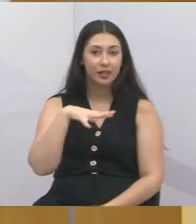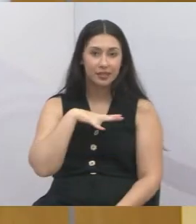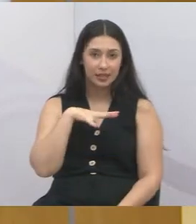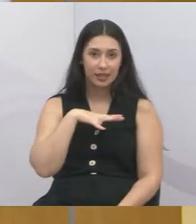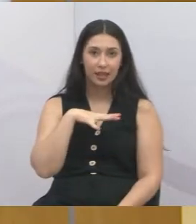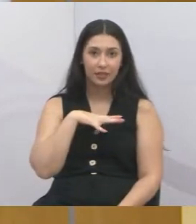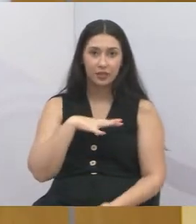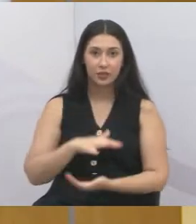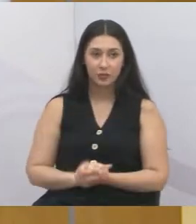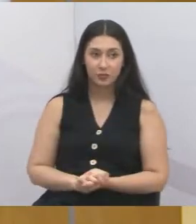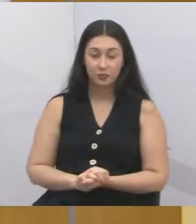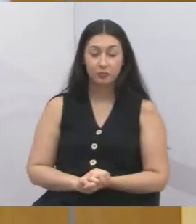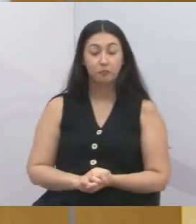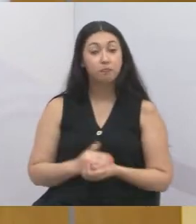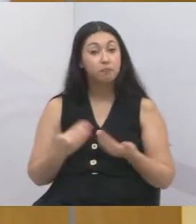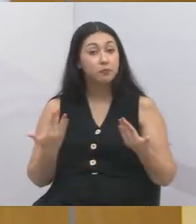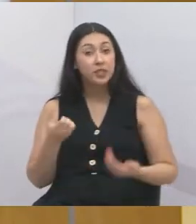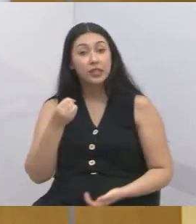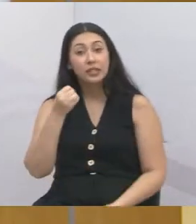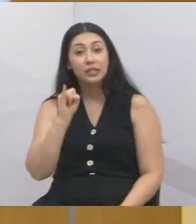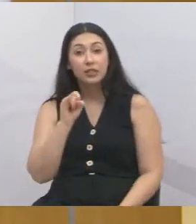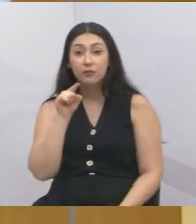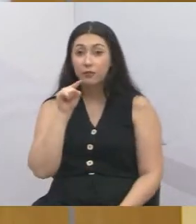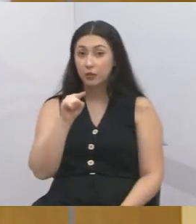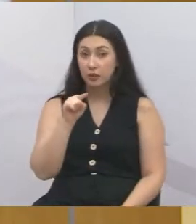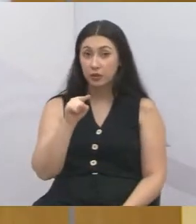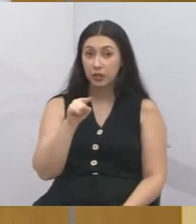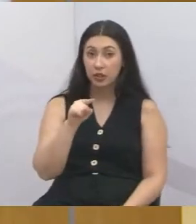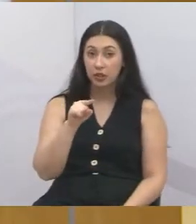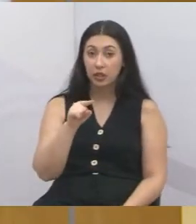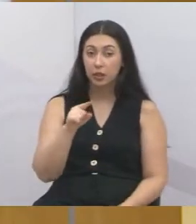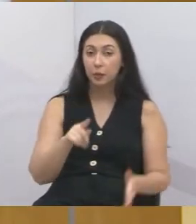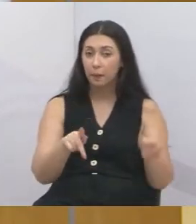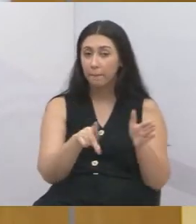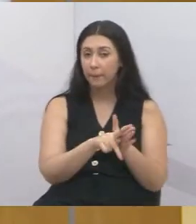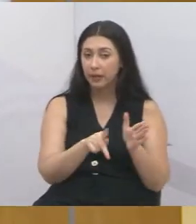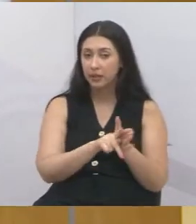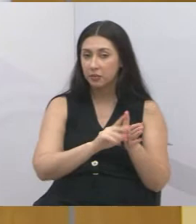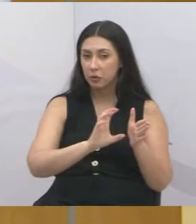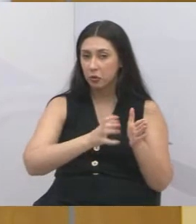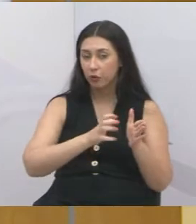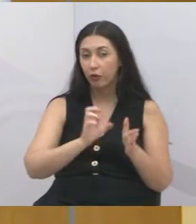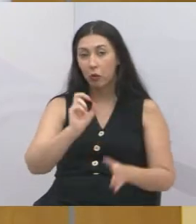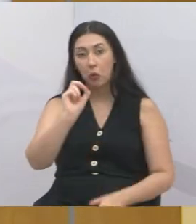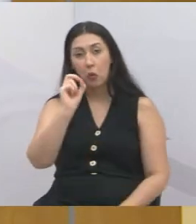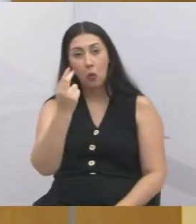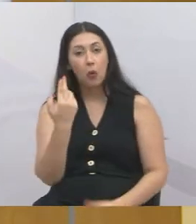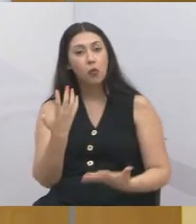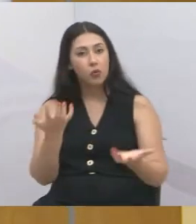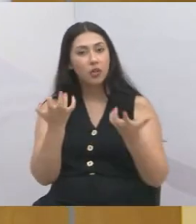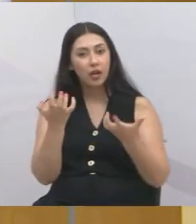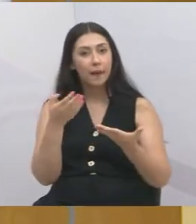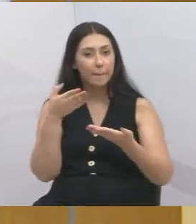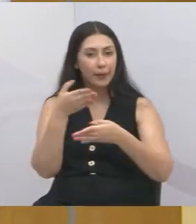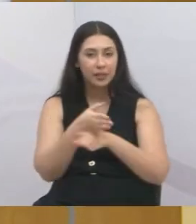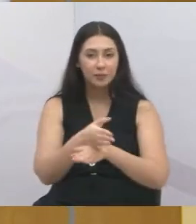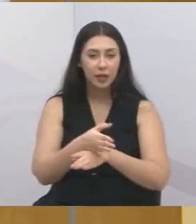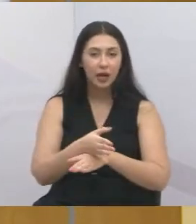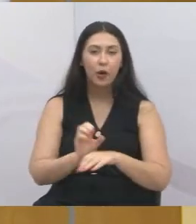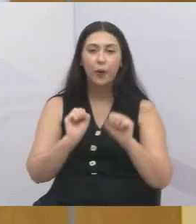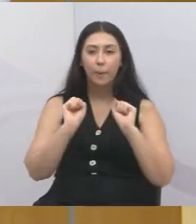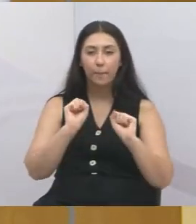de Jacareí. Então, se você que é filiado, você que quer participar desse encontro, entre em contato